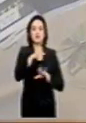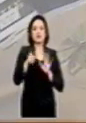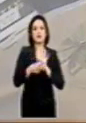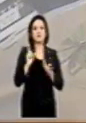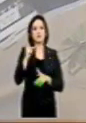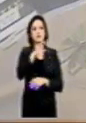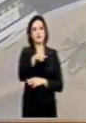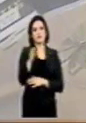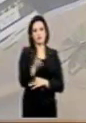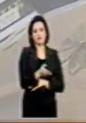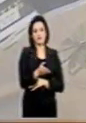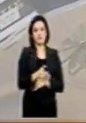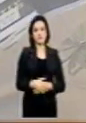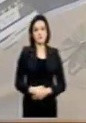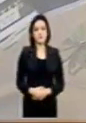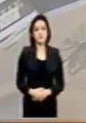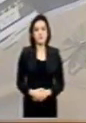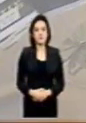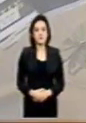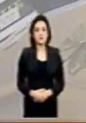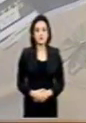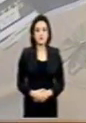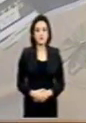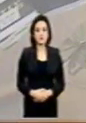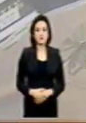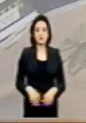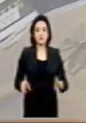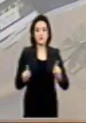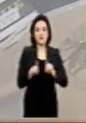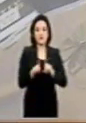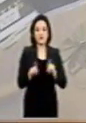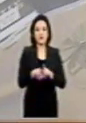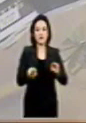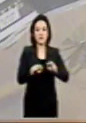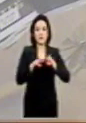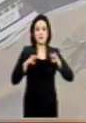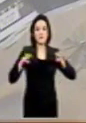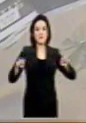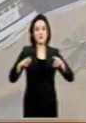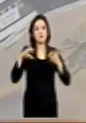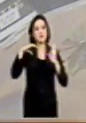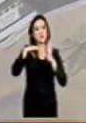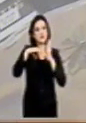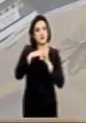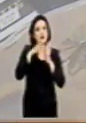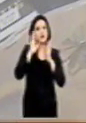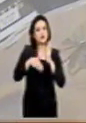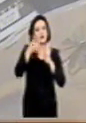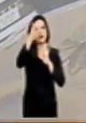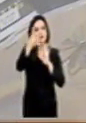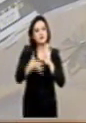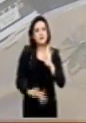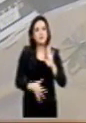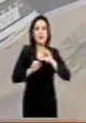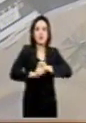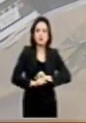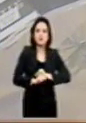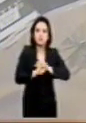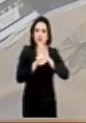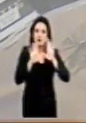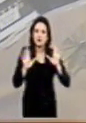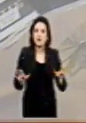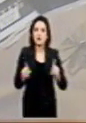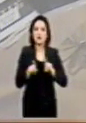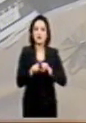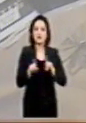presos. A seu turno, a mesa do Senado Federal prestou esclarecimentos, ocasião em que pleiteou sua admissão no